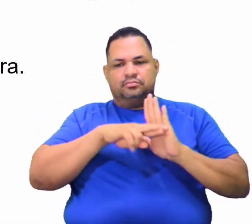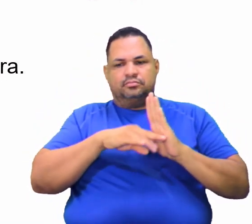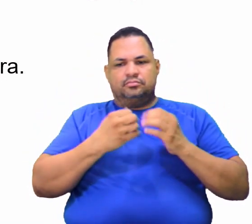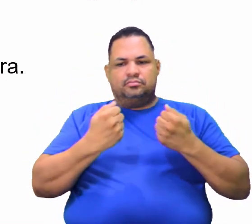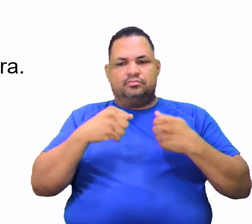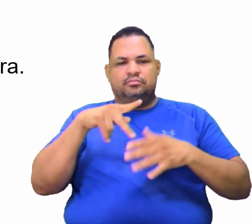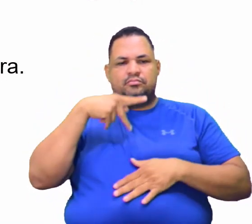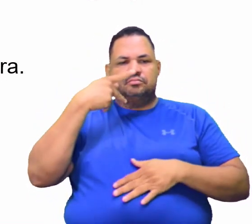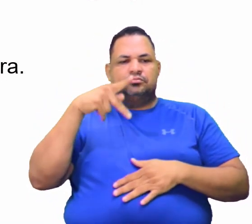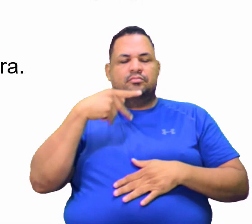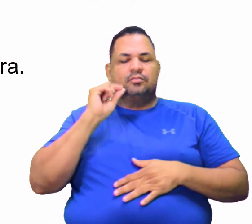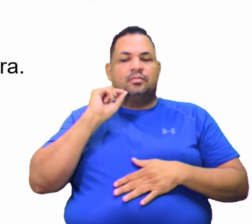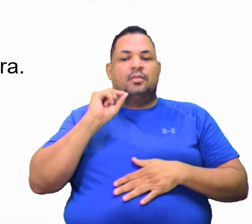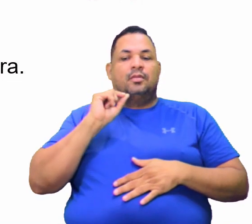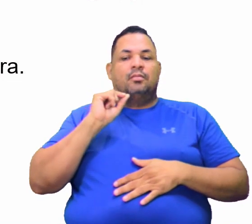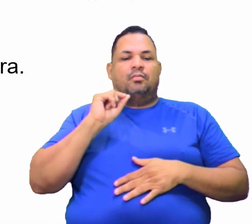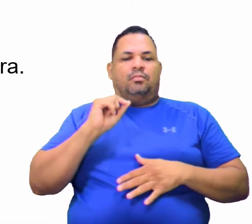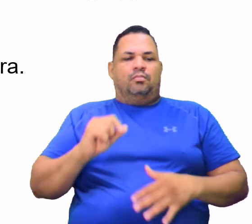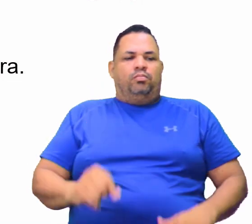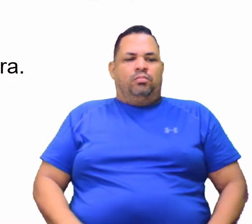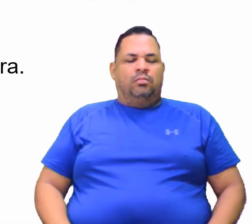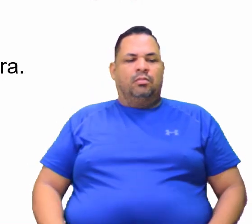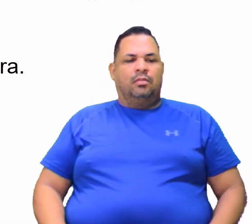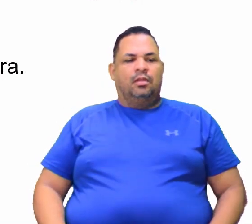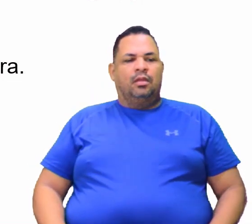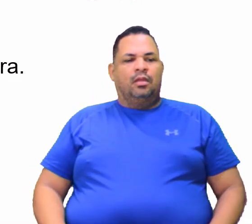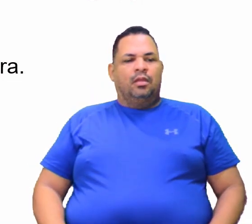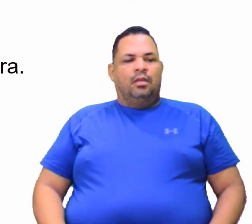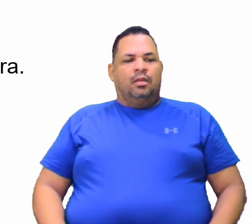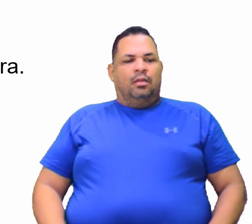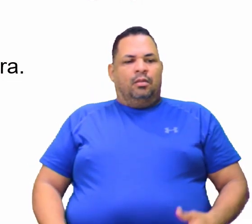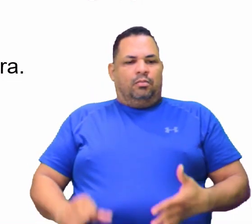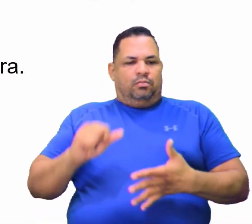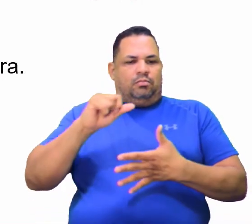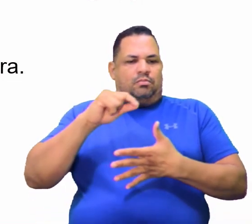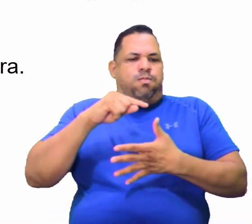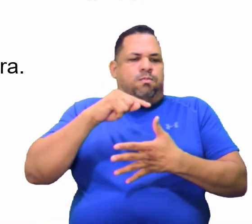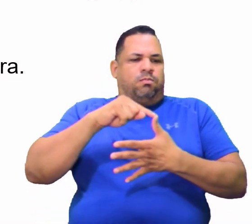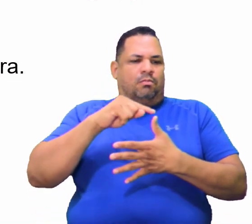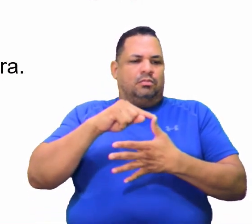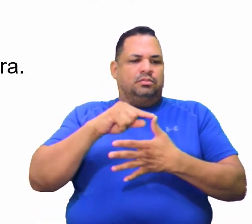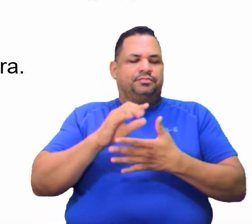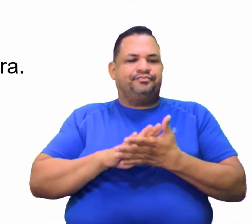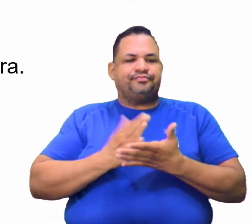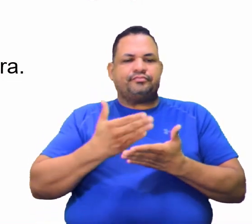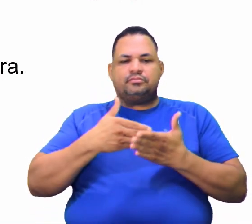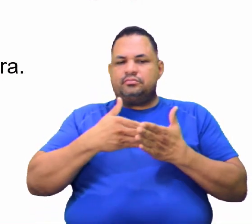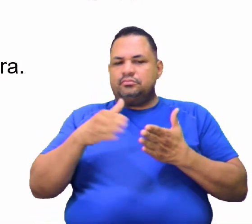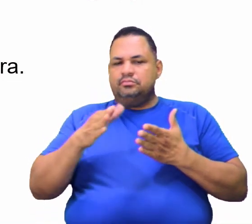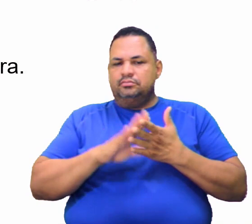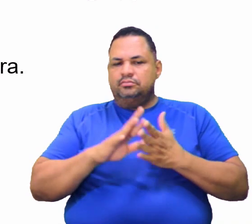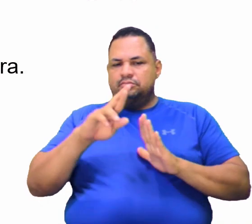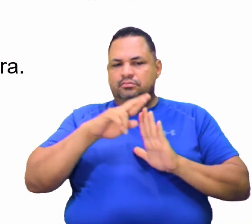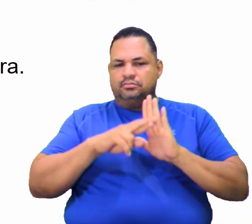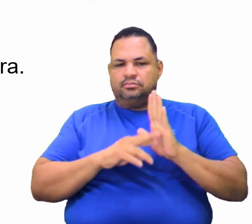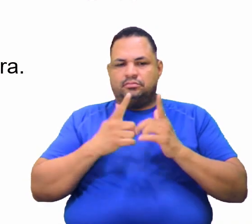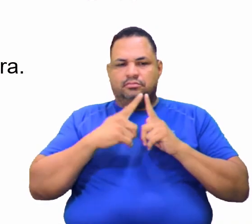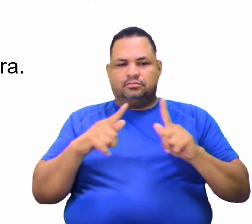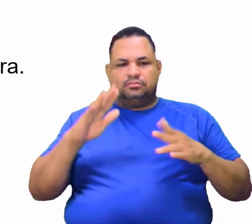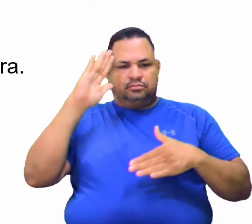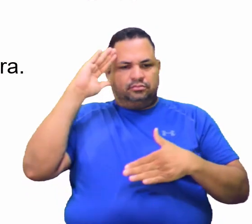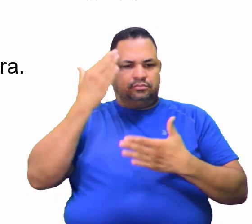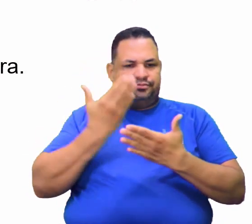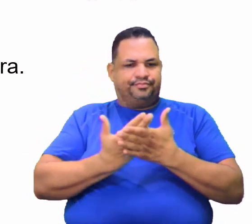pode-se afirmar o que, amado? Letra A, condeno essa regra gramatical. B, acredito